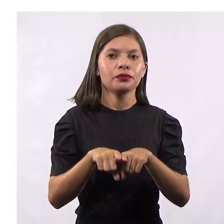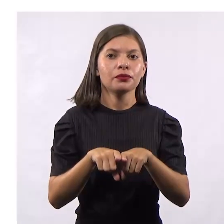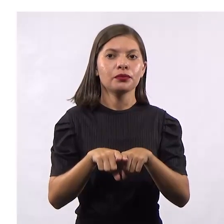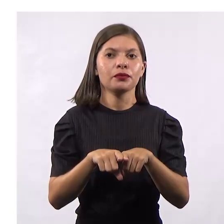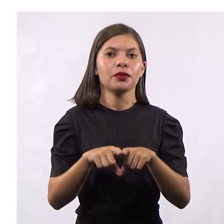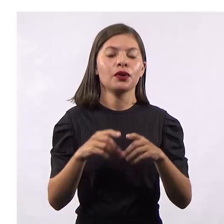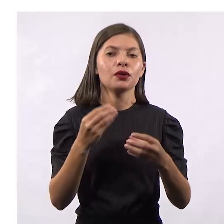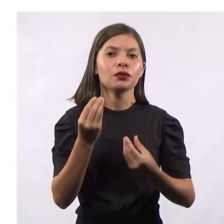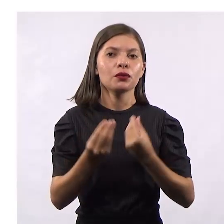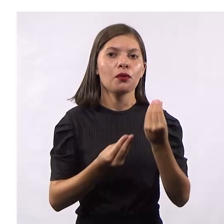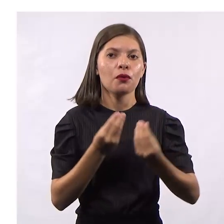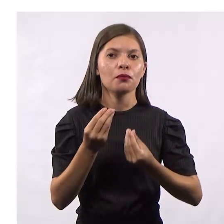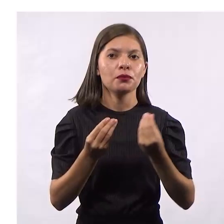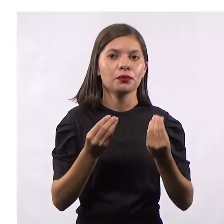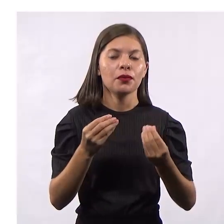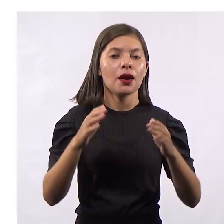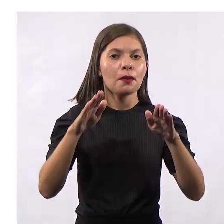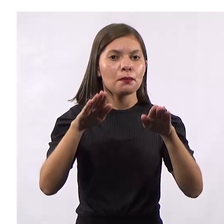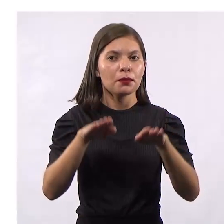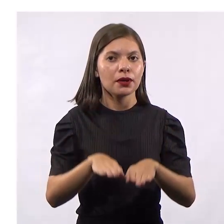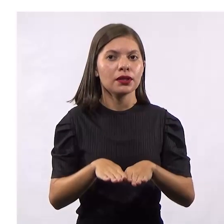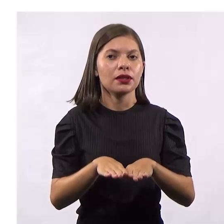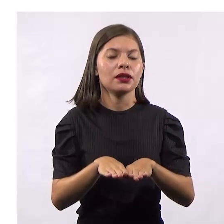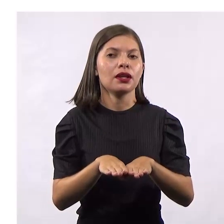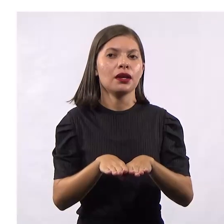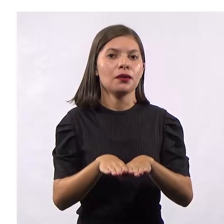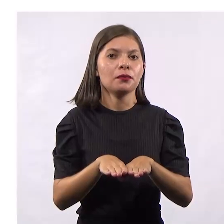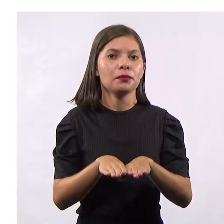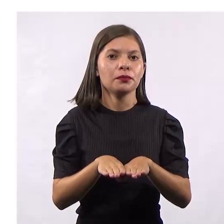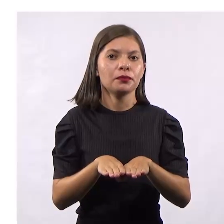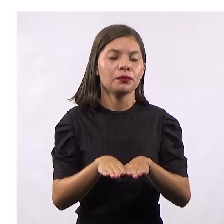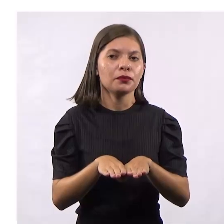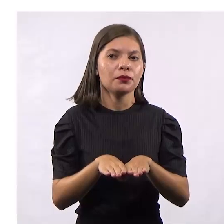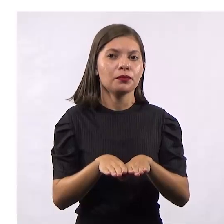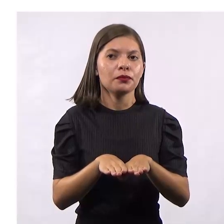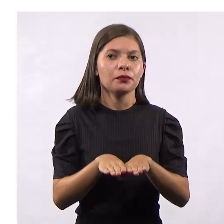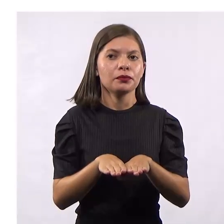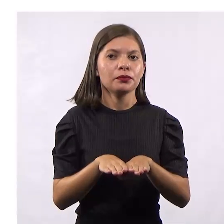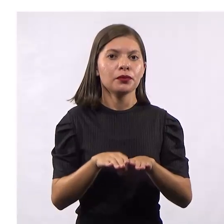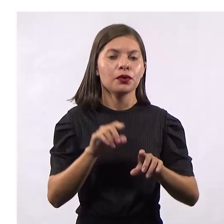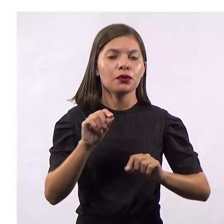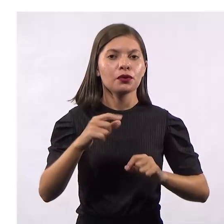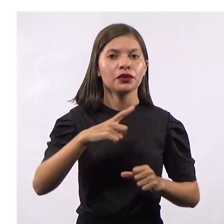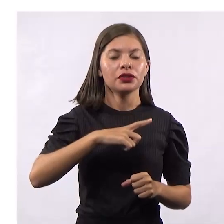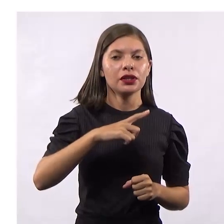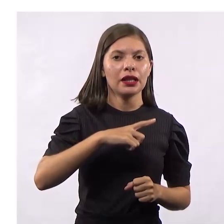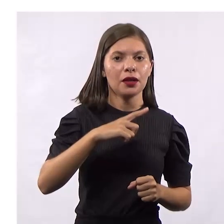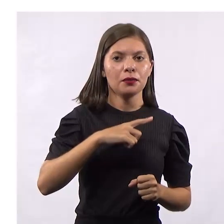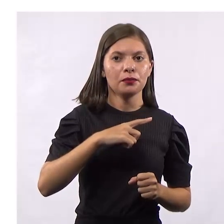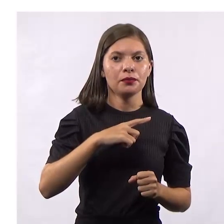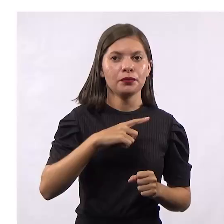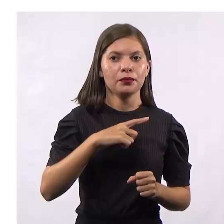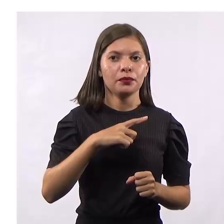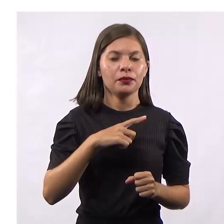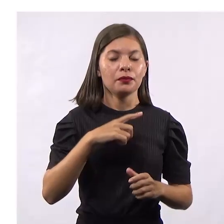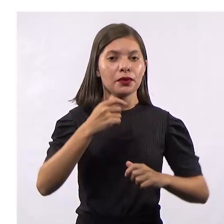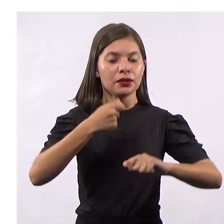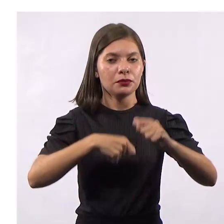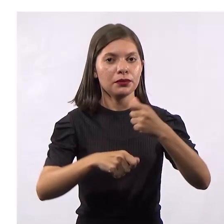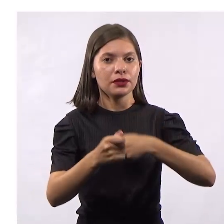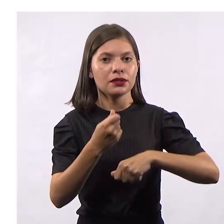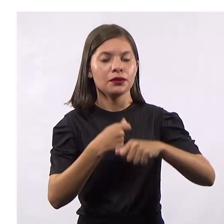ou modelo se for o caso de manter a compatibilidade já com as plataformas e padrões